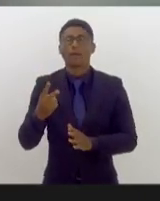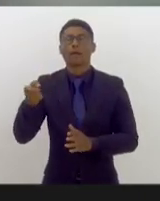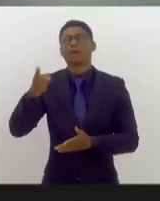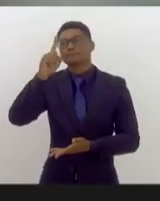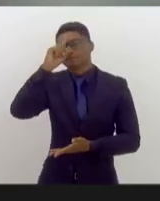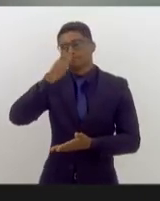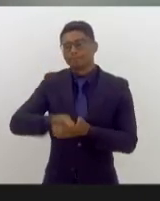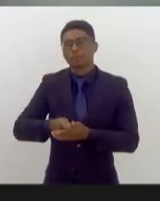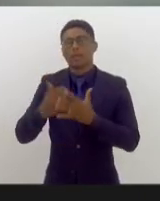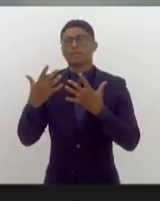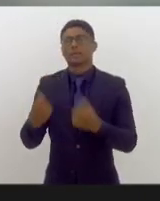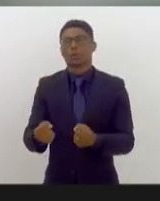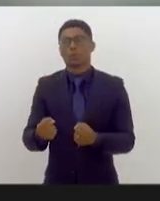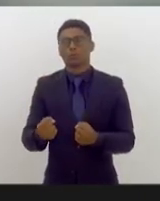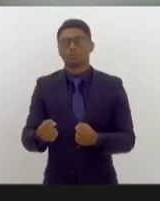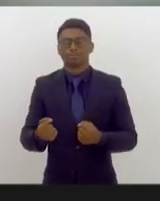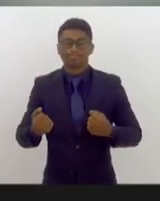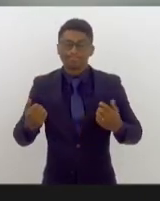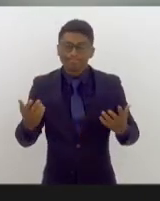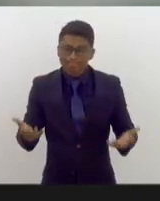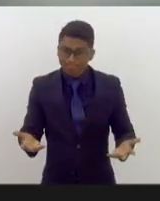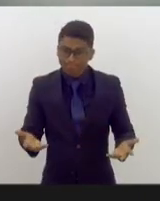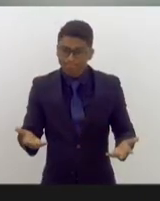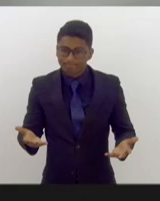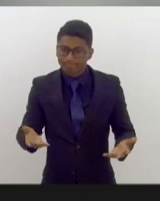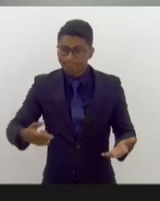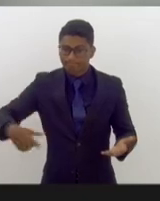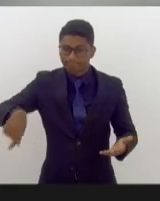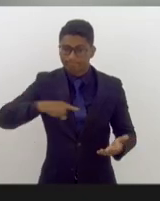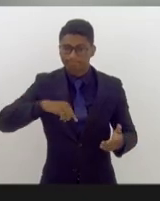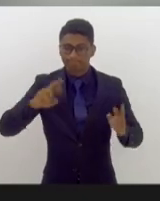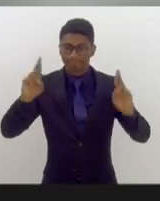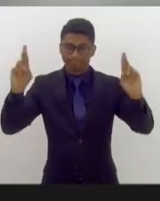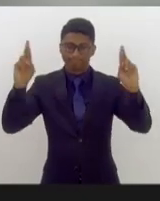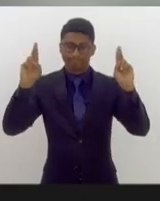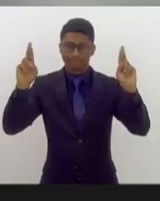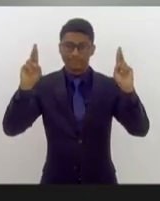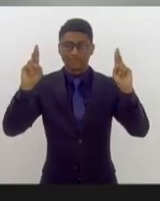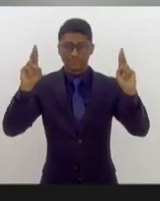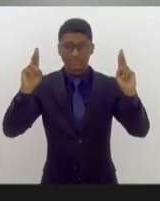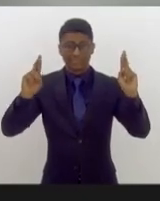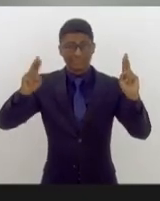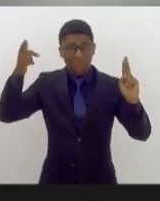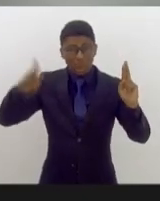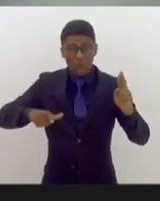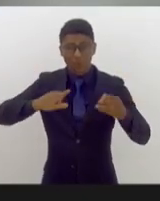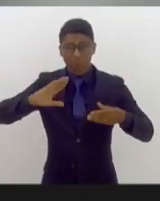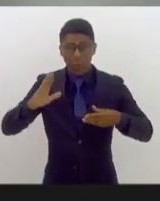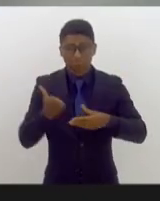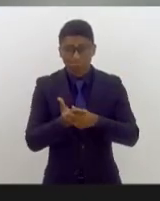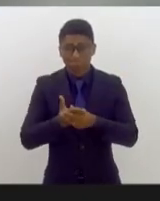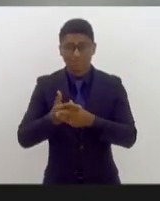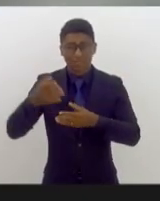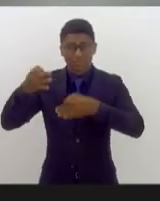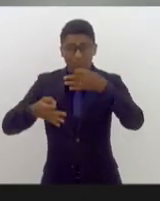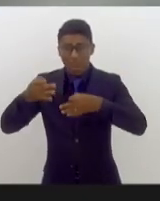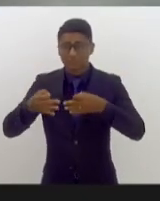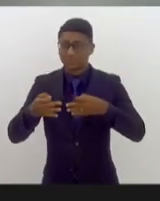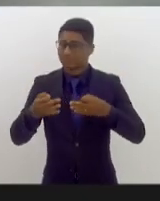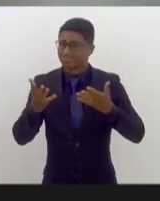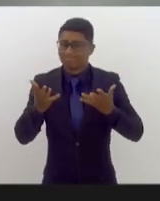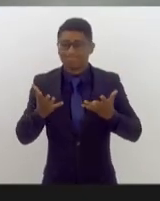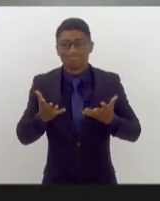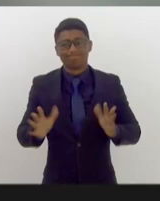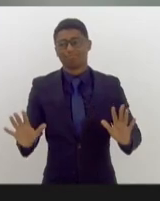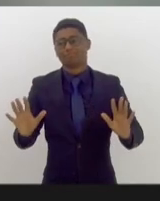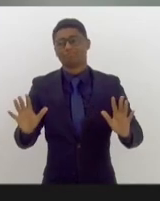decisão, né? Então, torçamos para que não seja mais necessário que esse tema seja levado ao